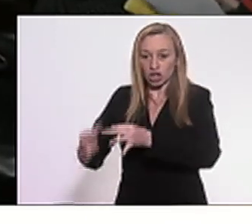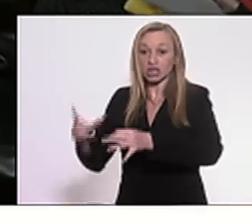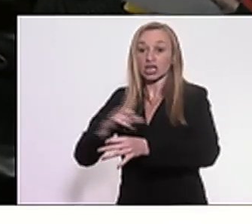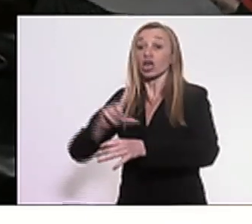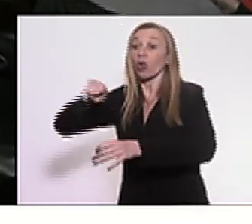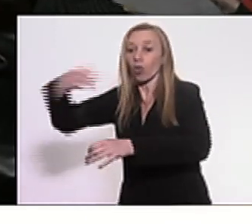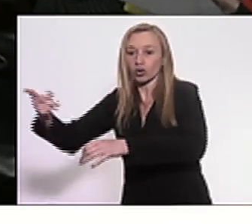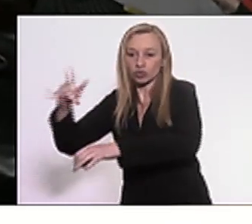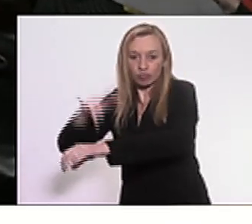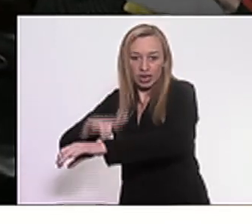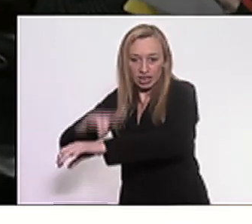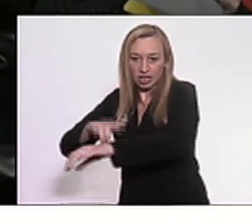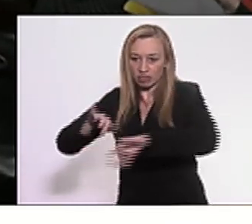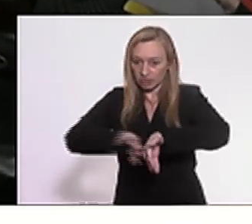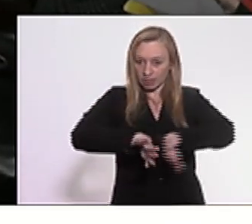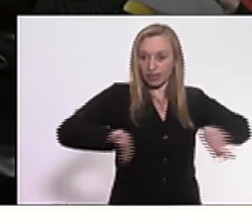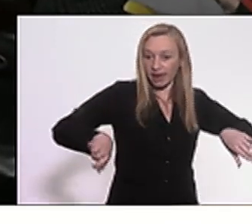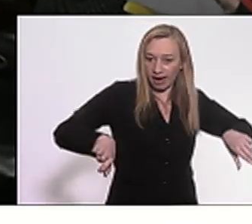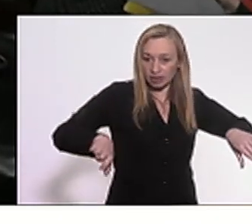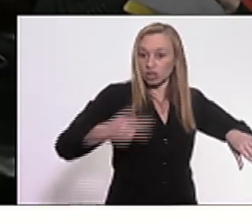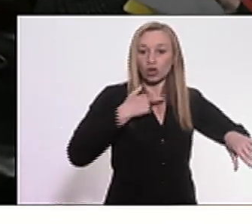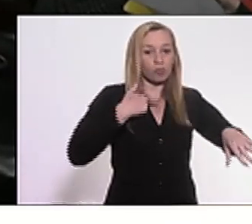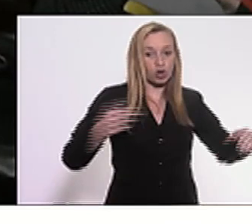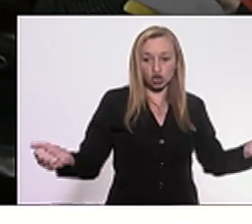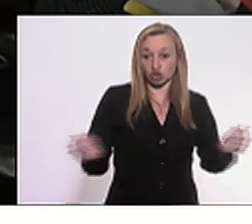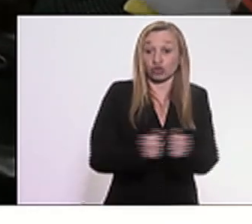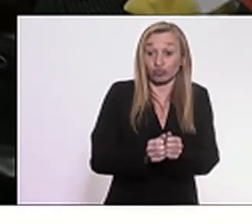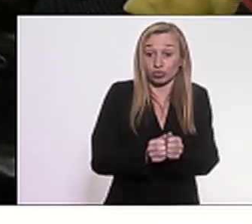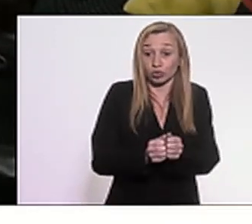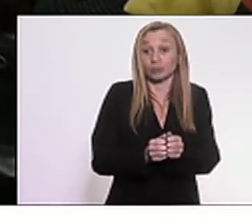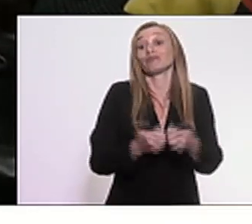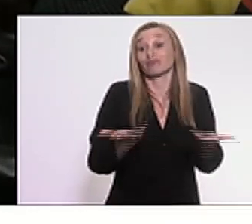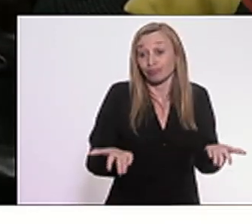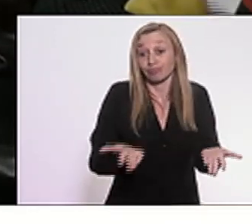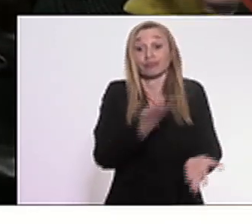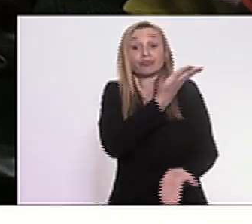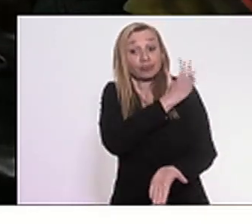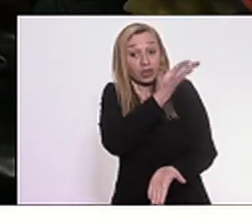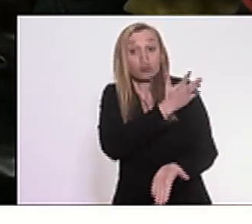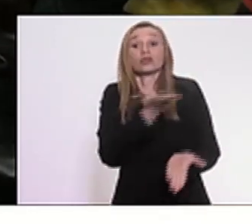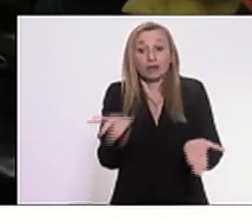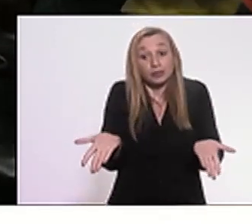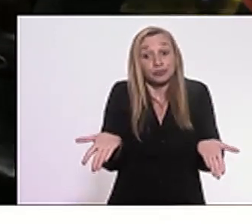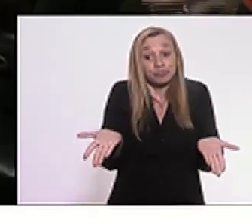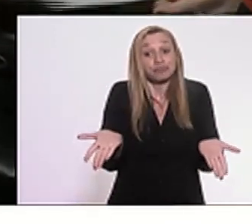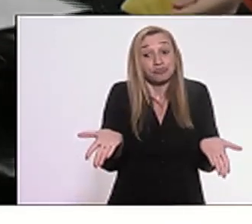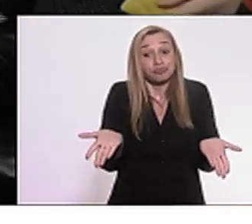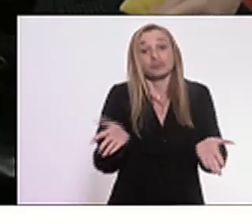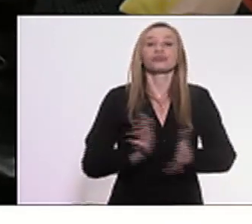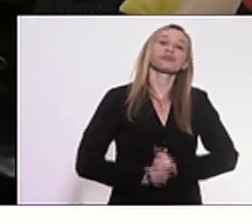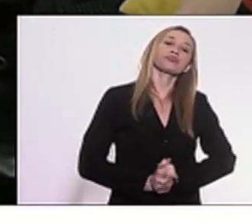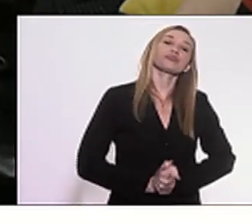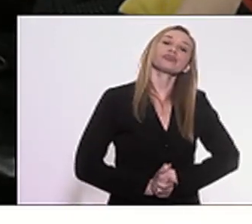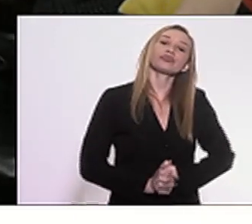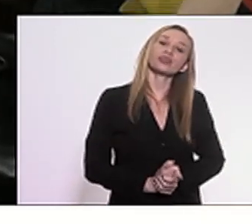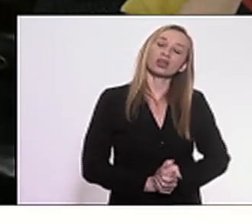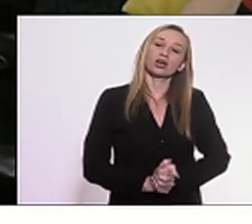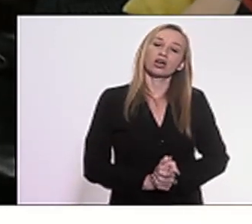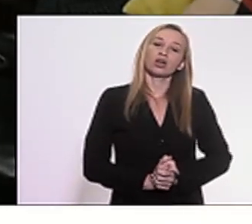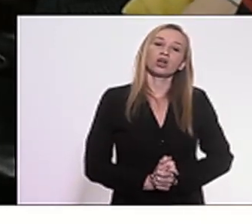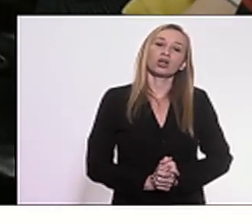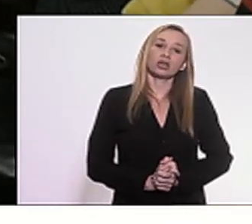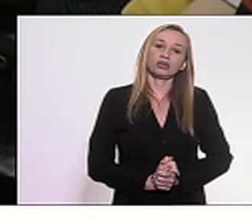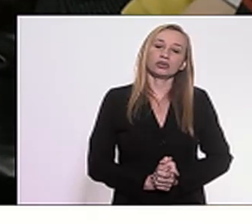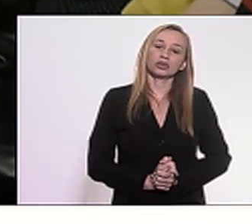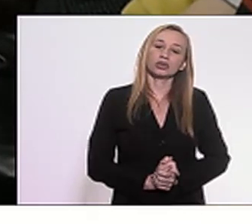de discriminação, é uma forma de assédio, mas que está muito mais inserida dentro da discriminação funcional. Então,